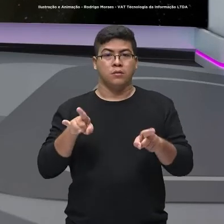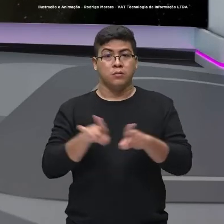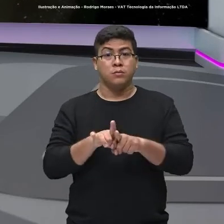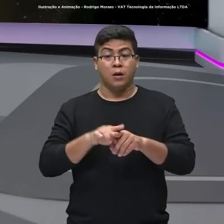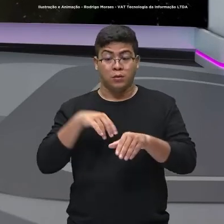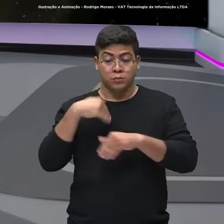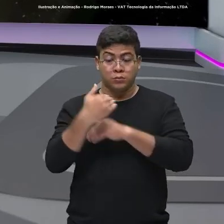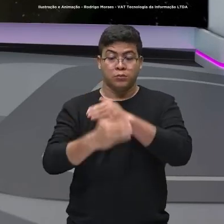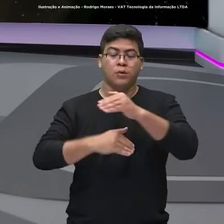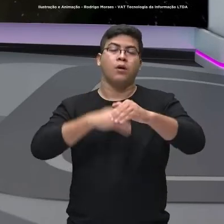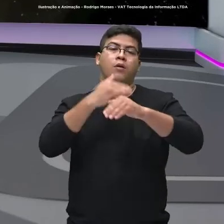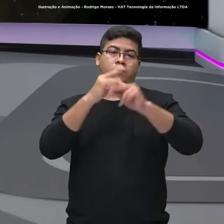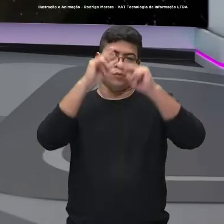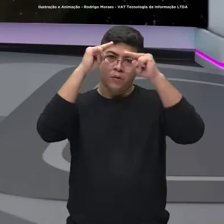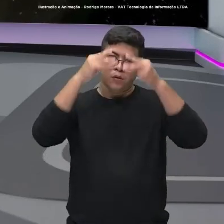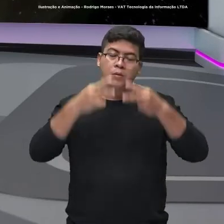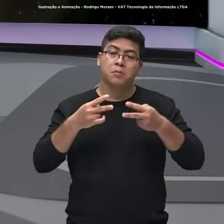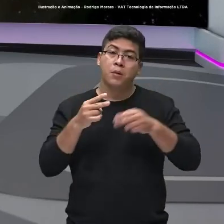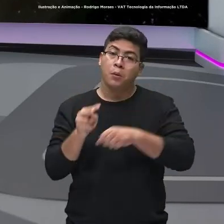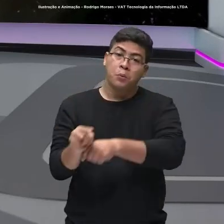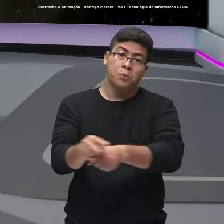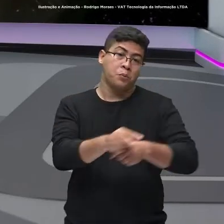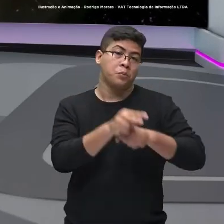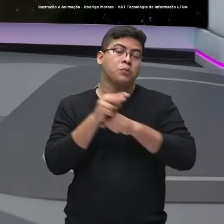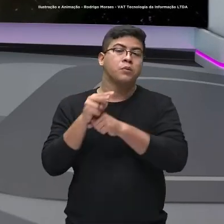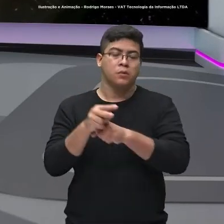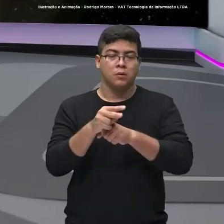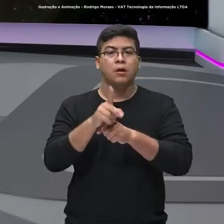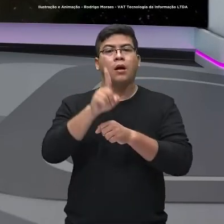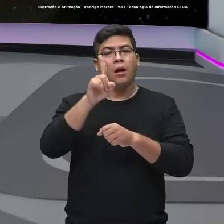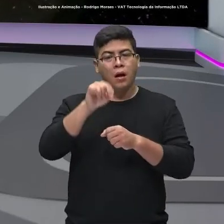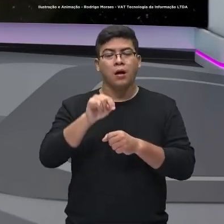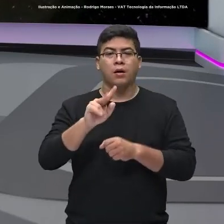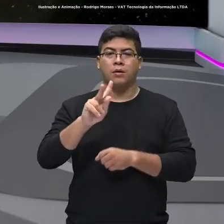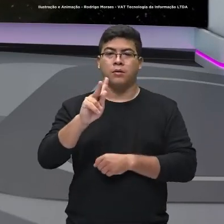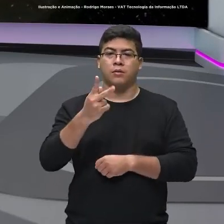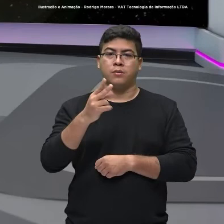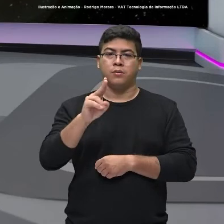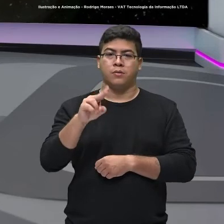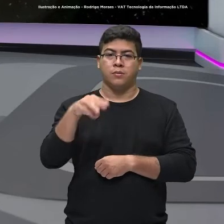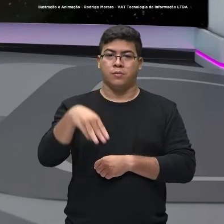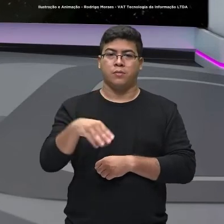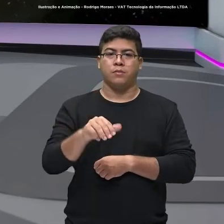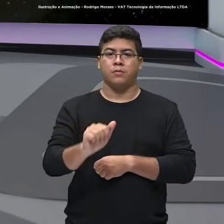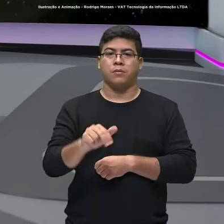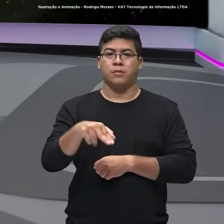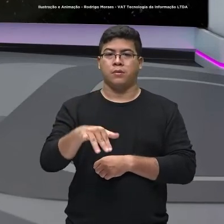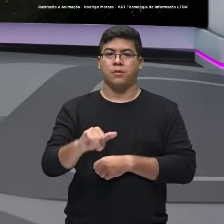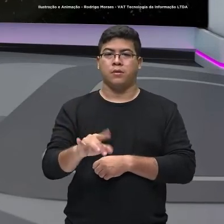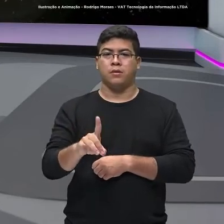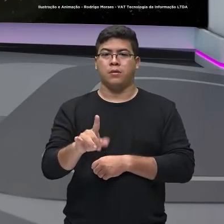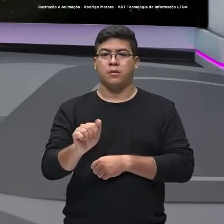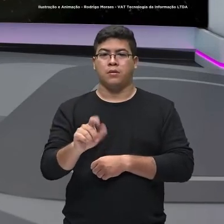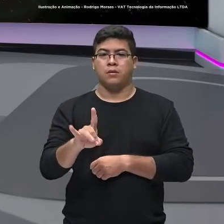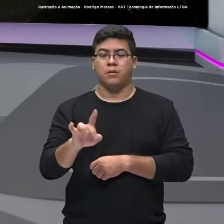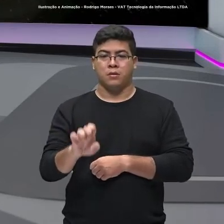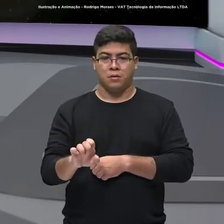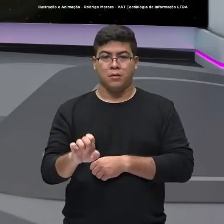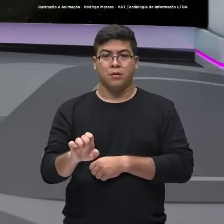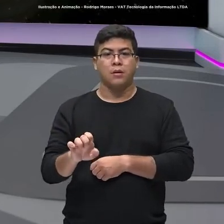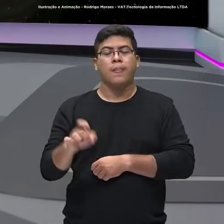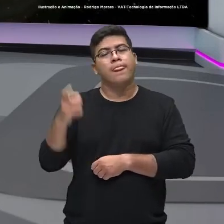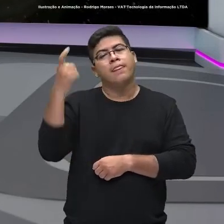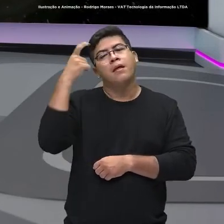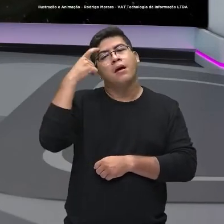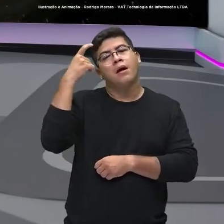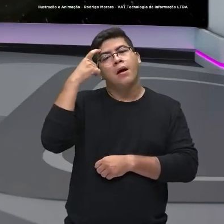humana e de defesa dessa grande casa comum que é a humanidade. E para pensar, quando nós pensamos